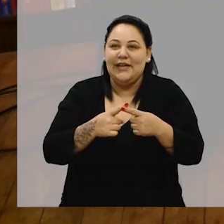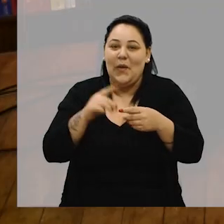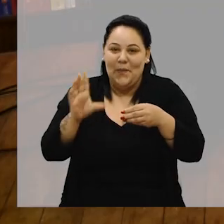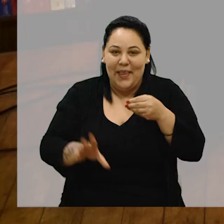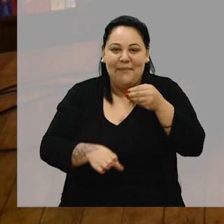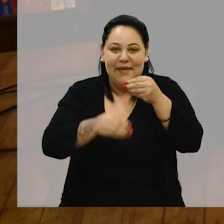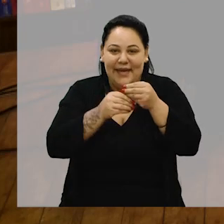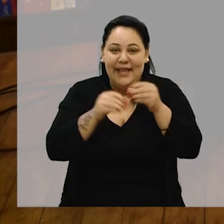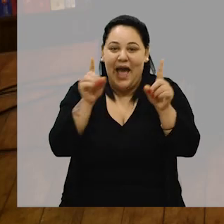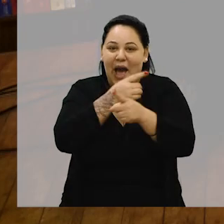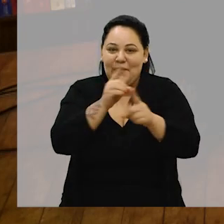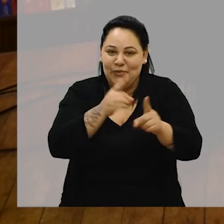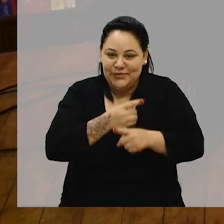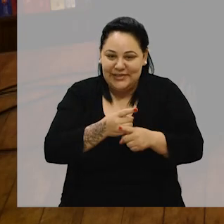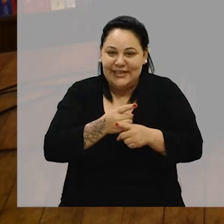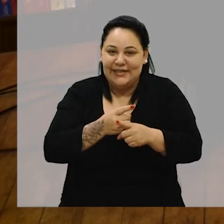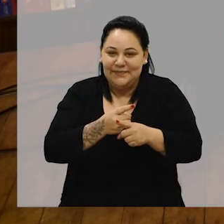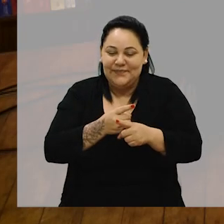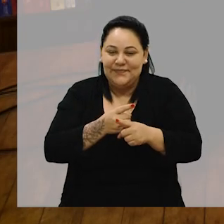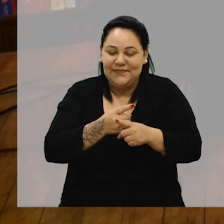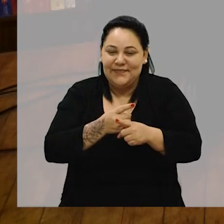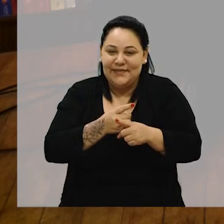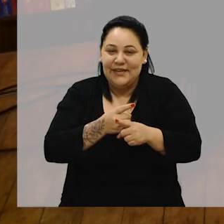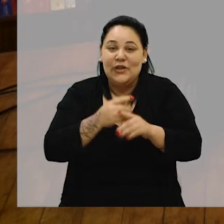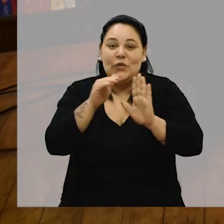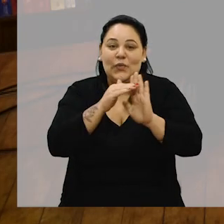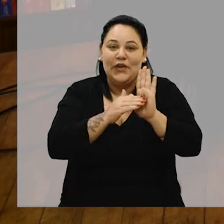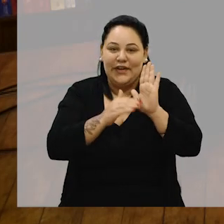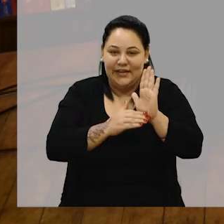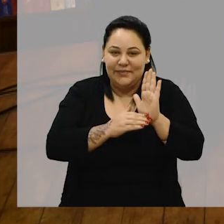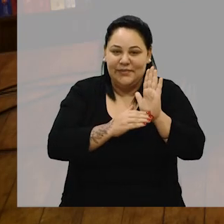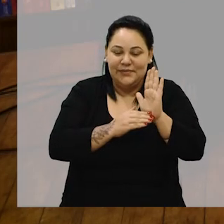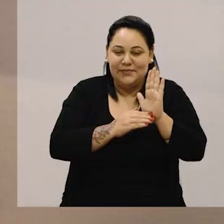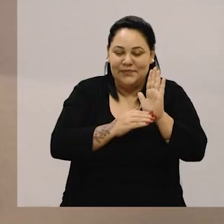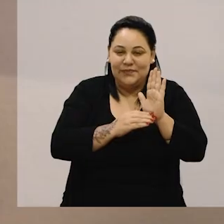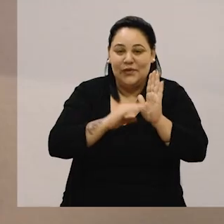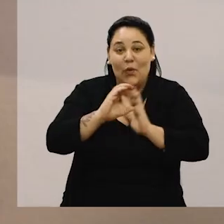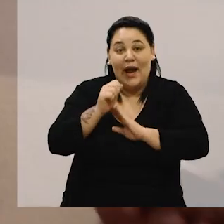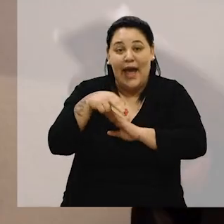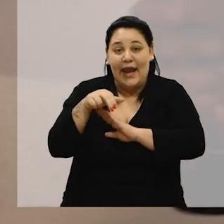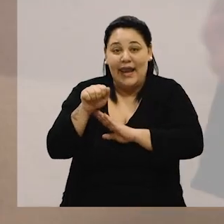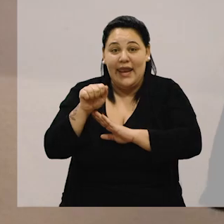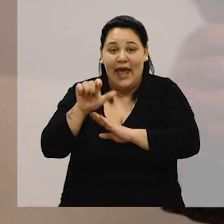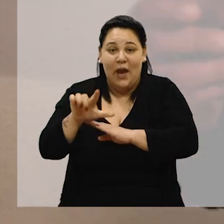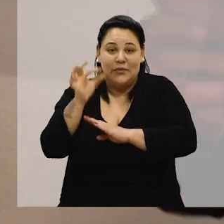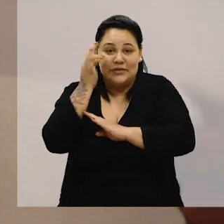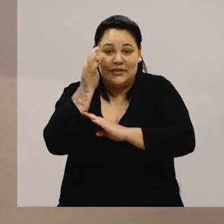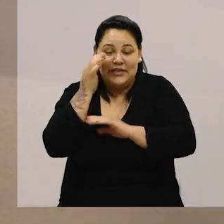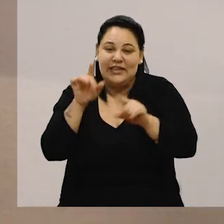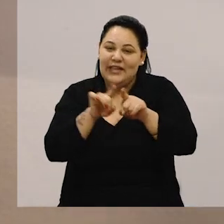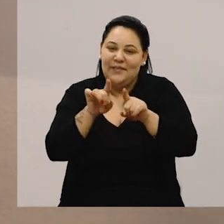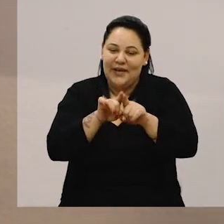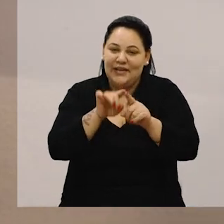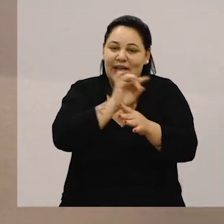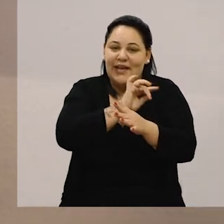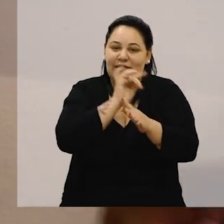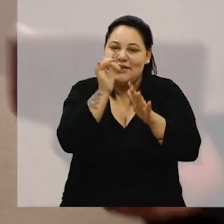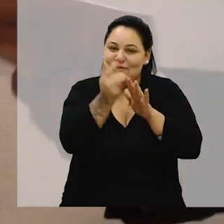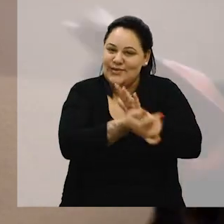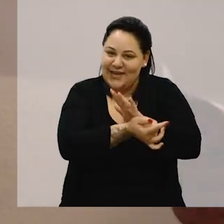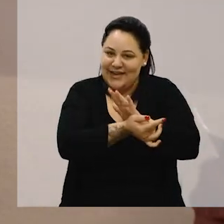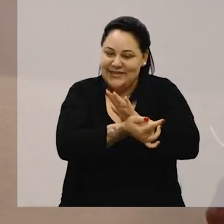do programa, que roda sistematicamente tanto no canal físico da TV quanto em sinais replicados pelas redes